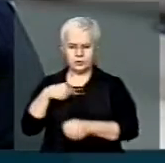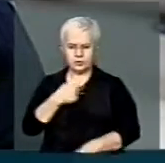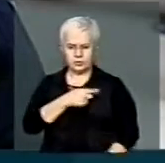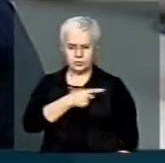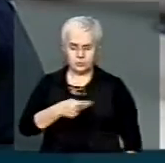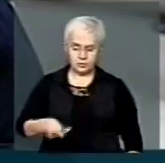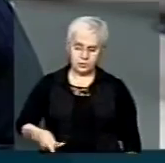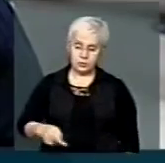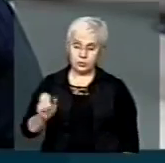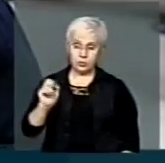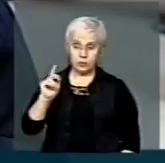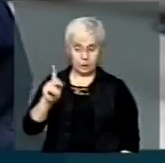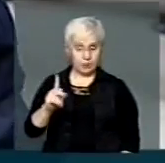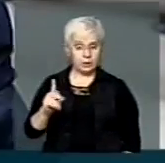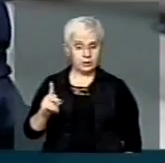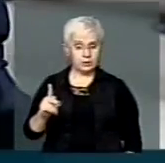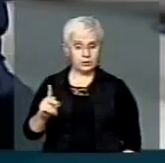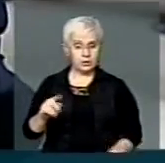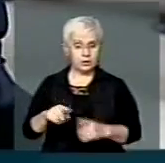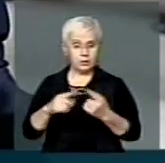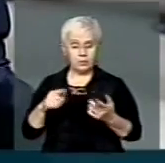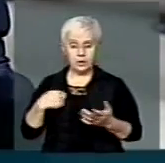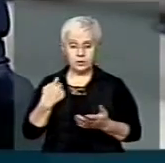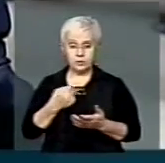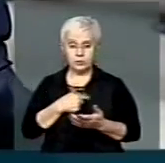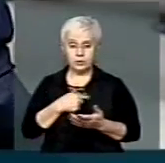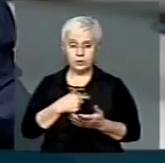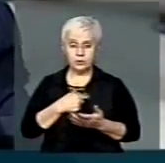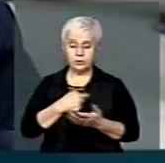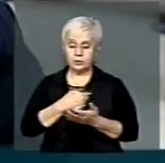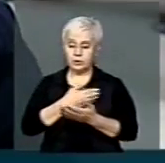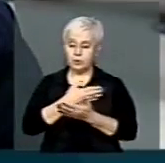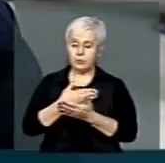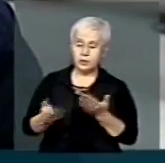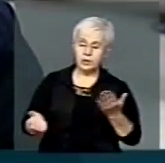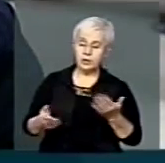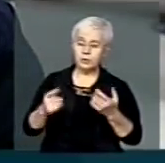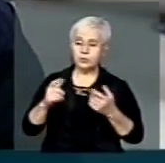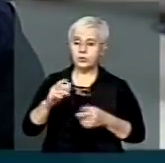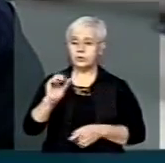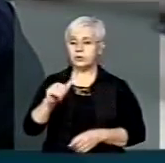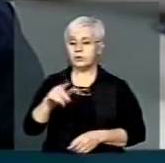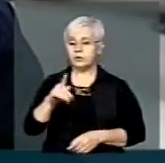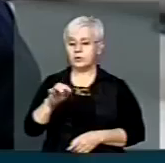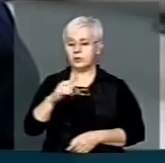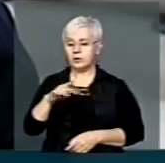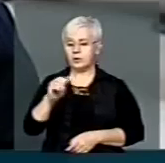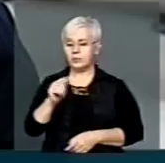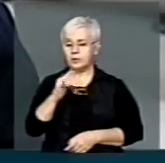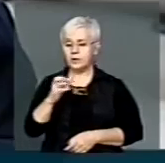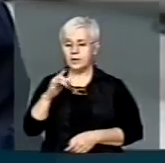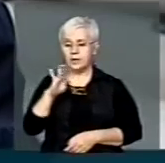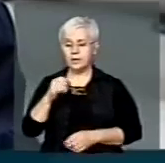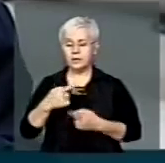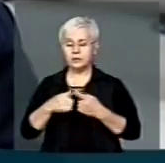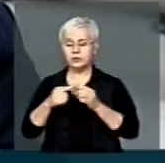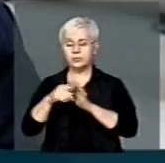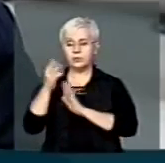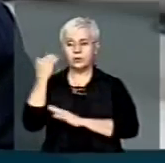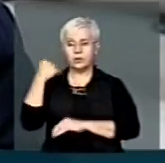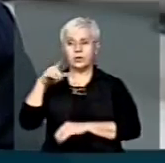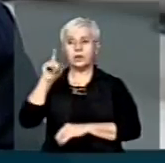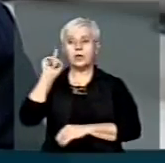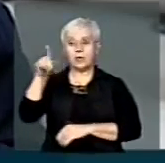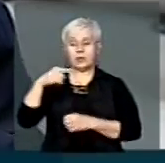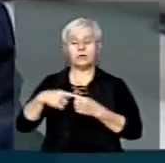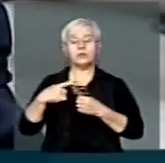presidenta, Dilma, nós fomos derrotados em Campina Grande, onde era o PMDB que governava